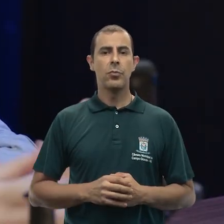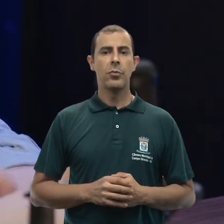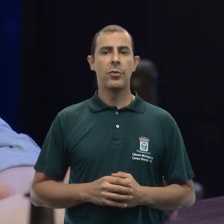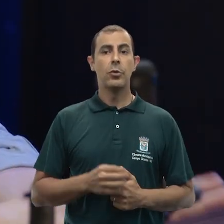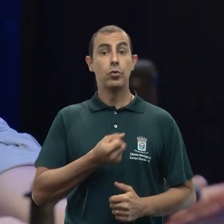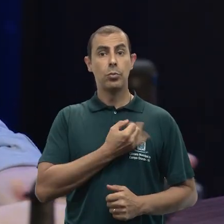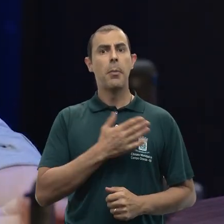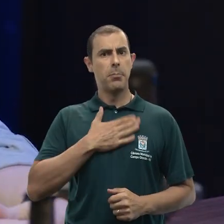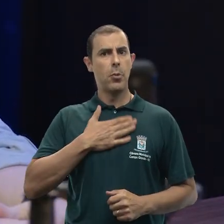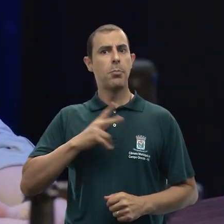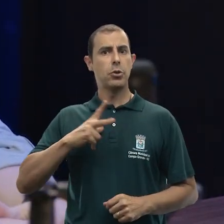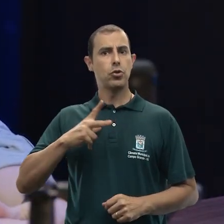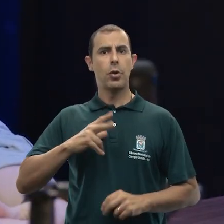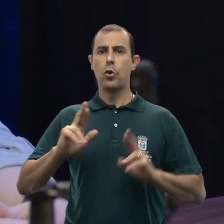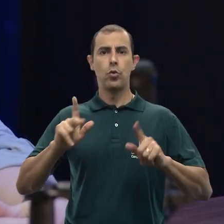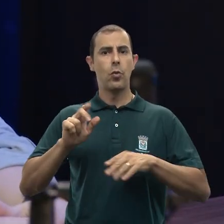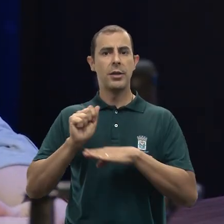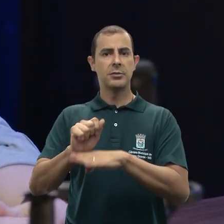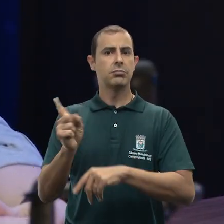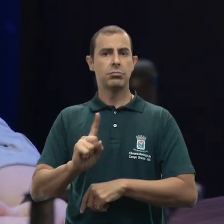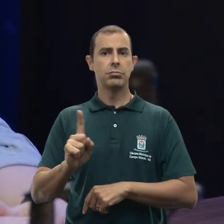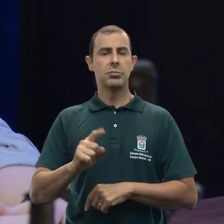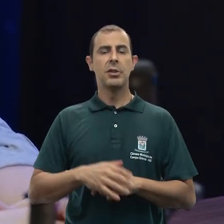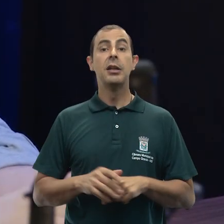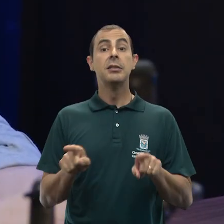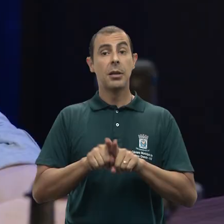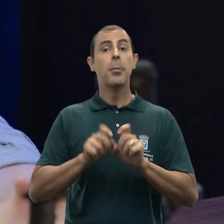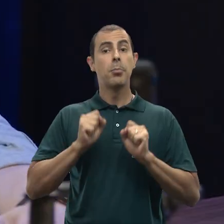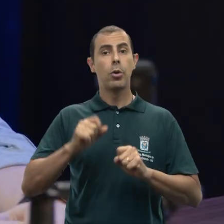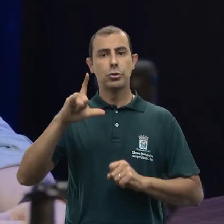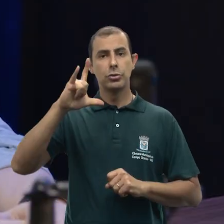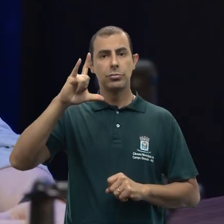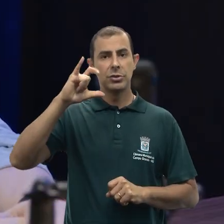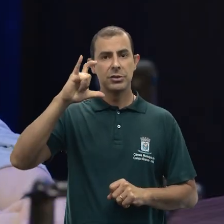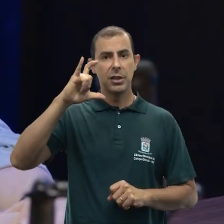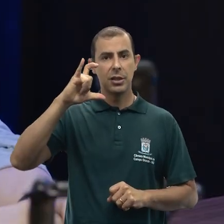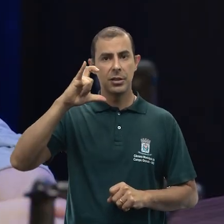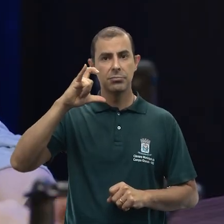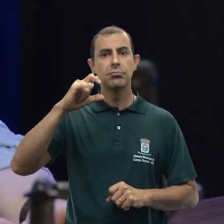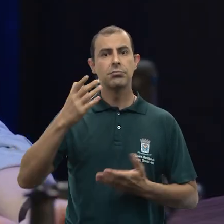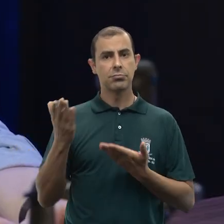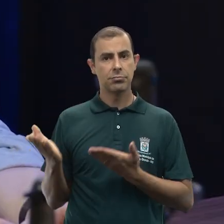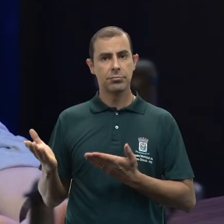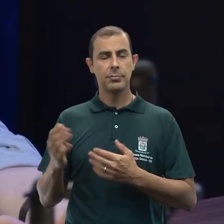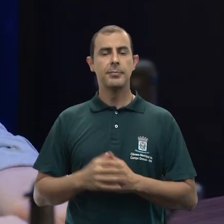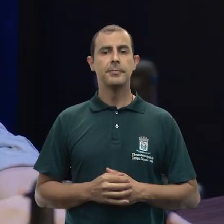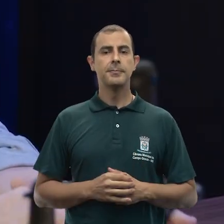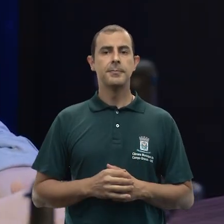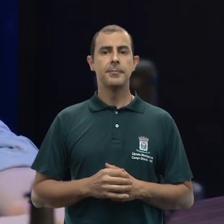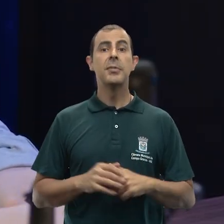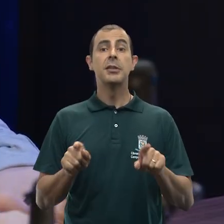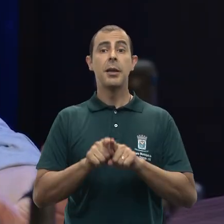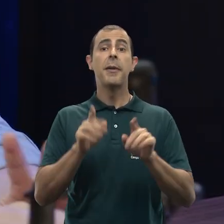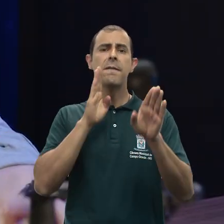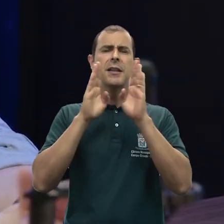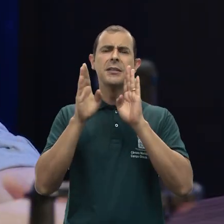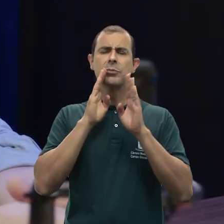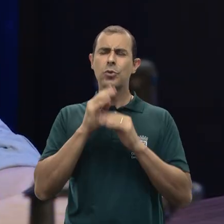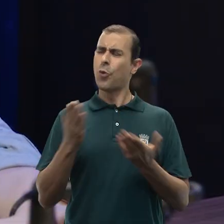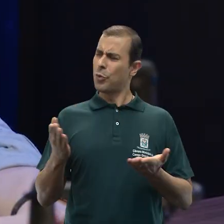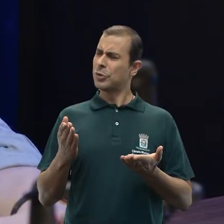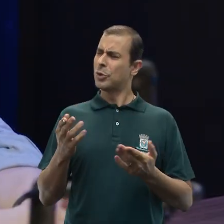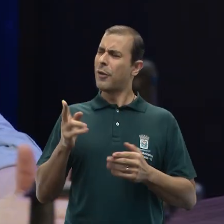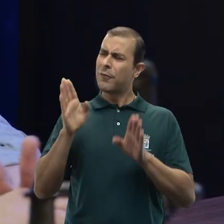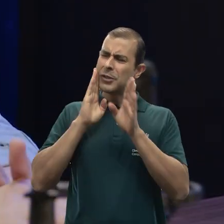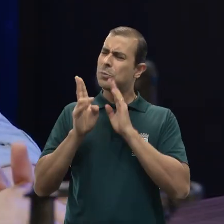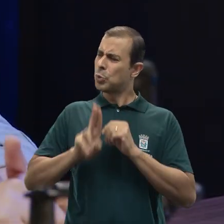99211-3962. É o meu pessoal, não é de assessoria. Pode me acionar no Instagram, @MaiconNogueira. E no